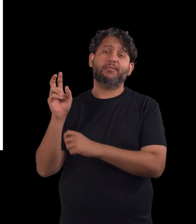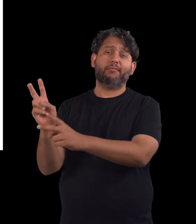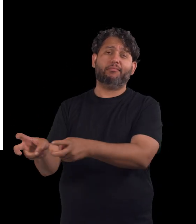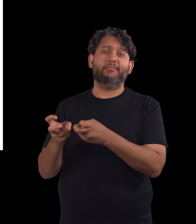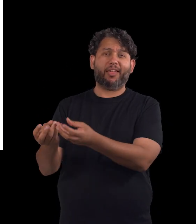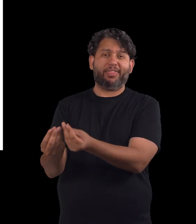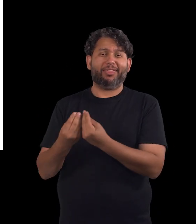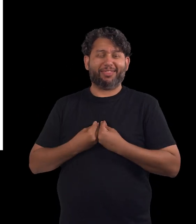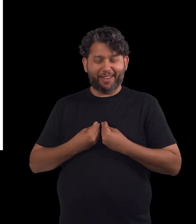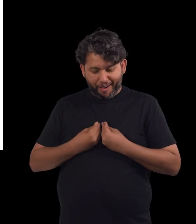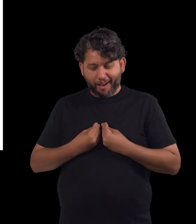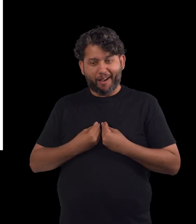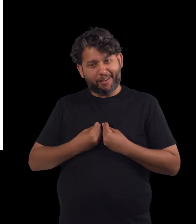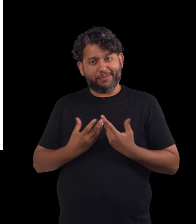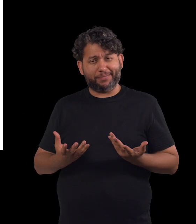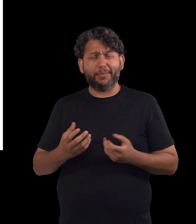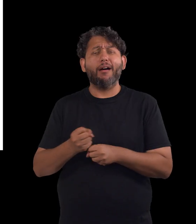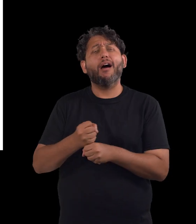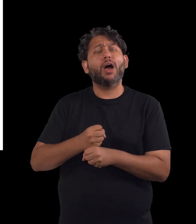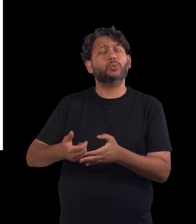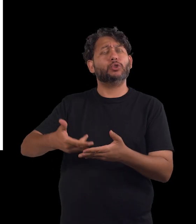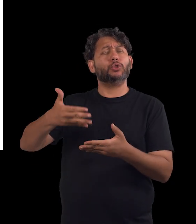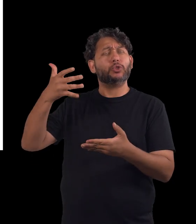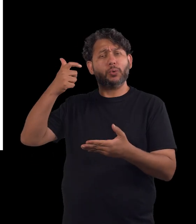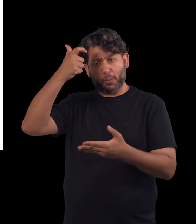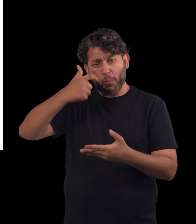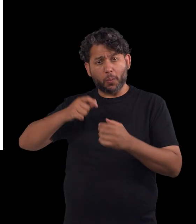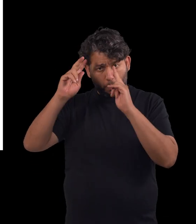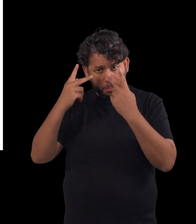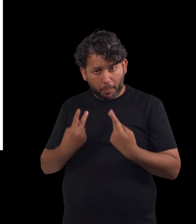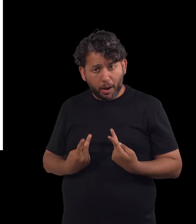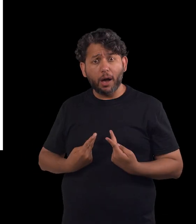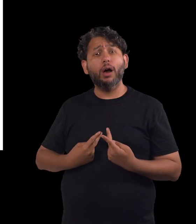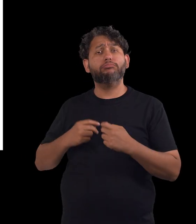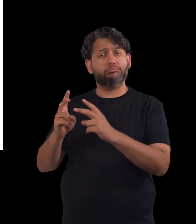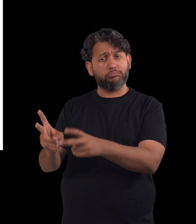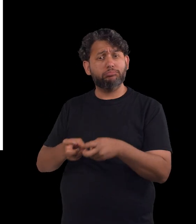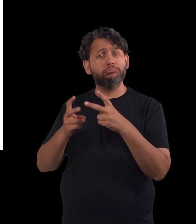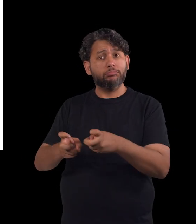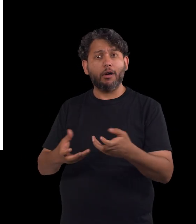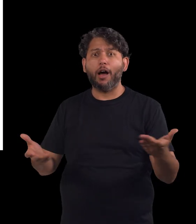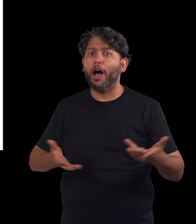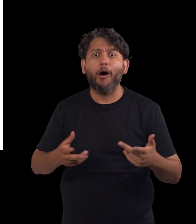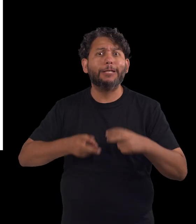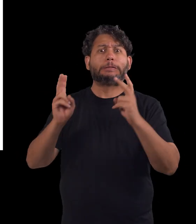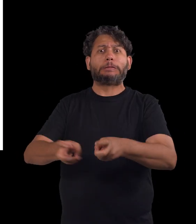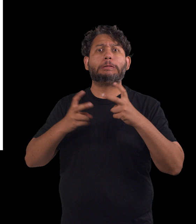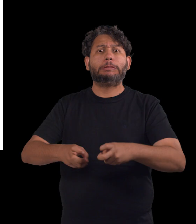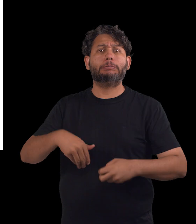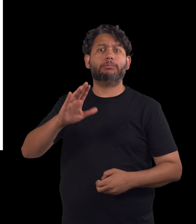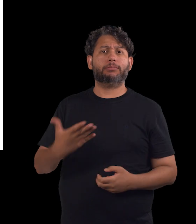naturais. Durante muito tempo, o ser humano utilizou esses recursos em escala bem menor.